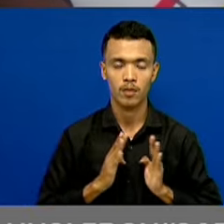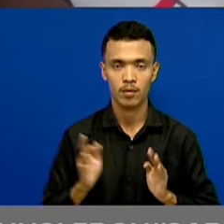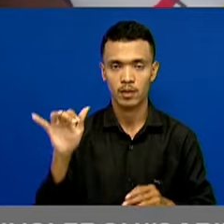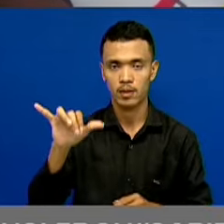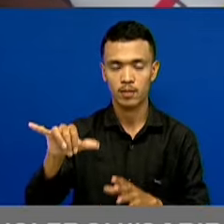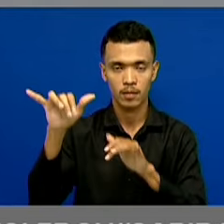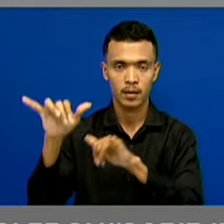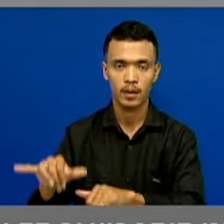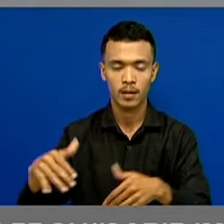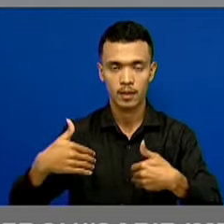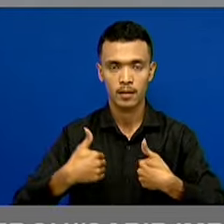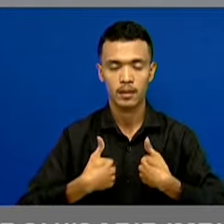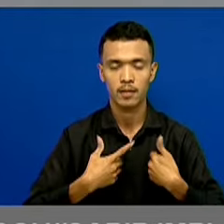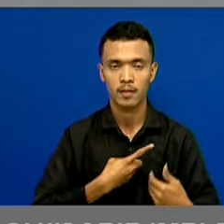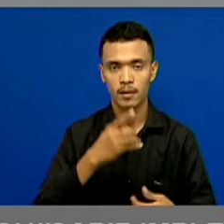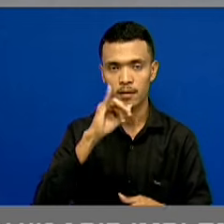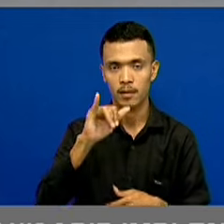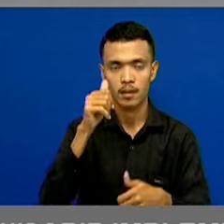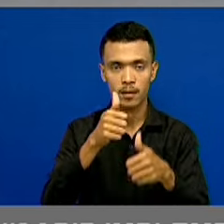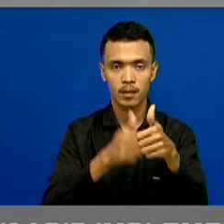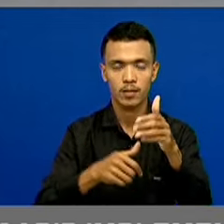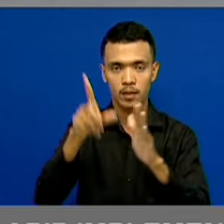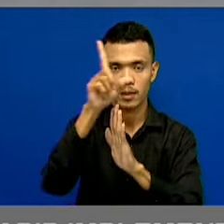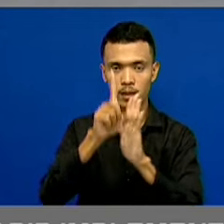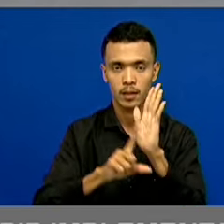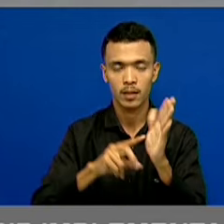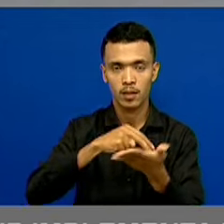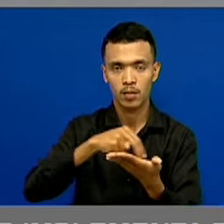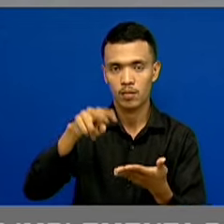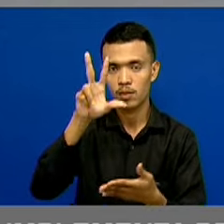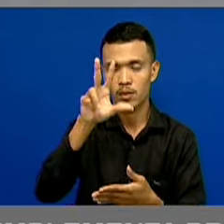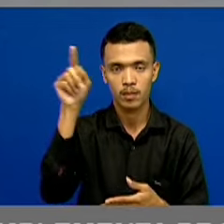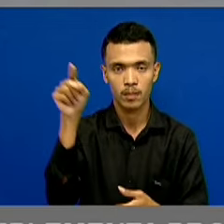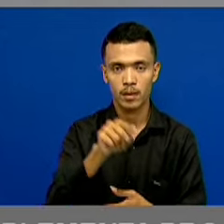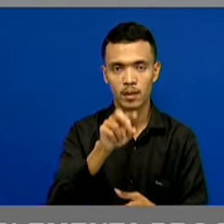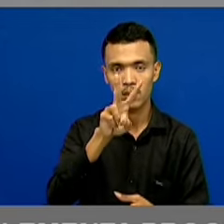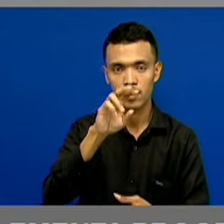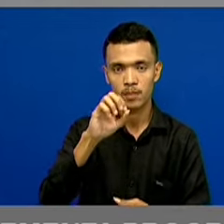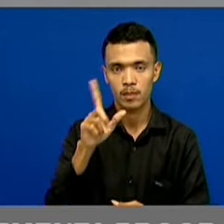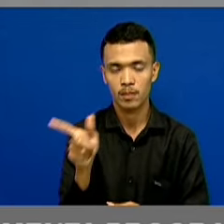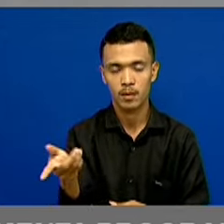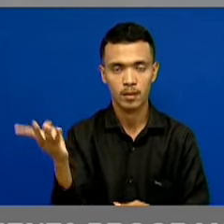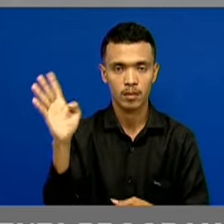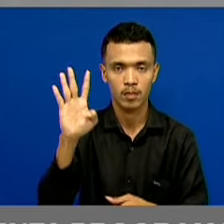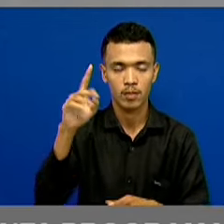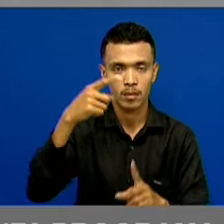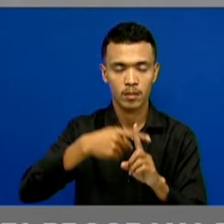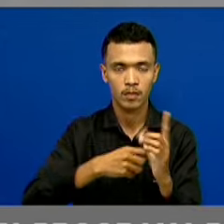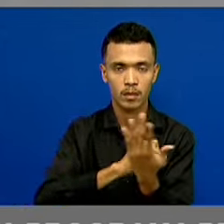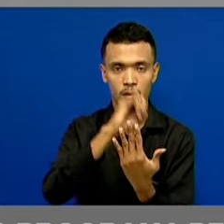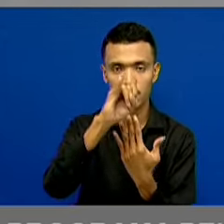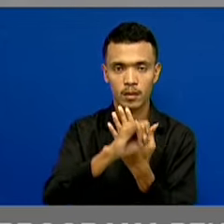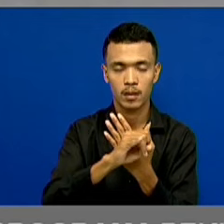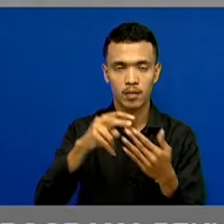Dillara. Baseba decreto lei número 3/2024, data 17 de janeiro, primeira alteração decreto lei